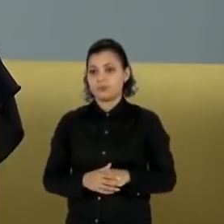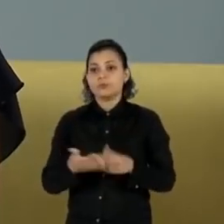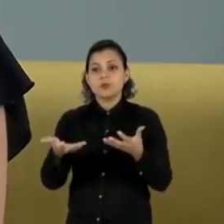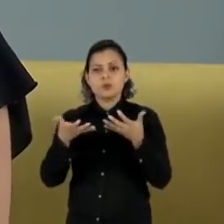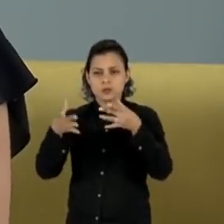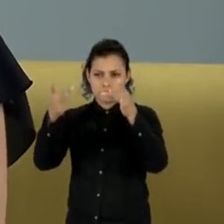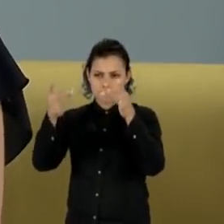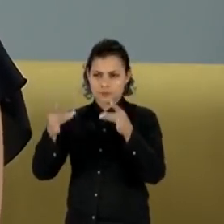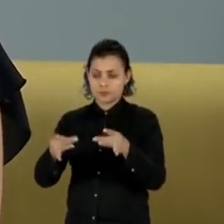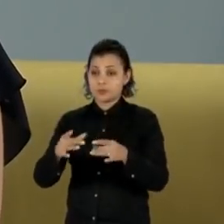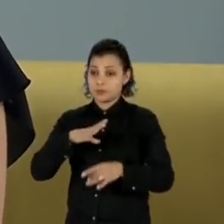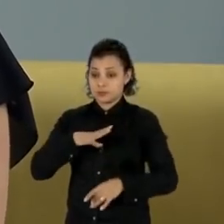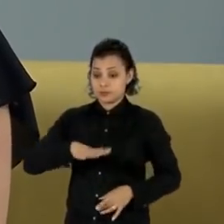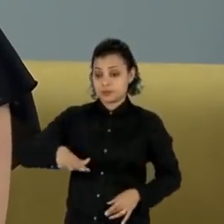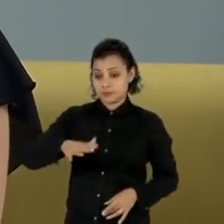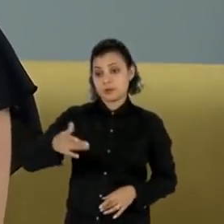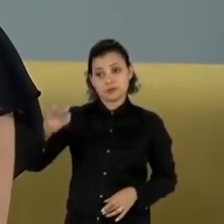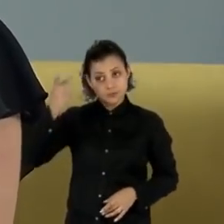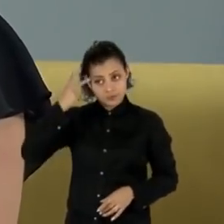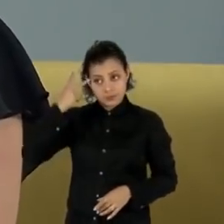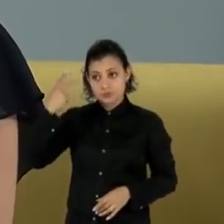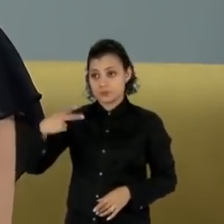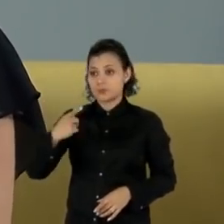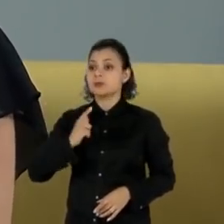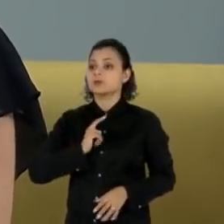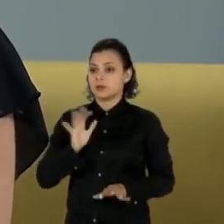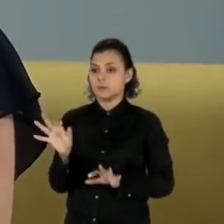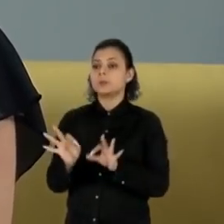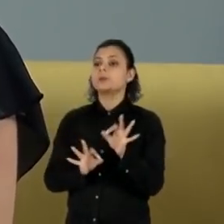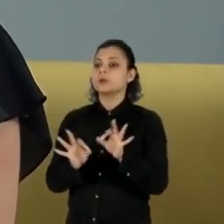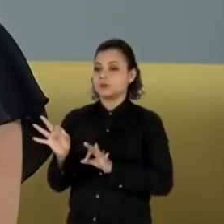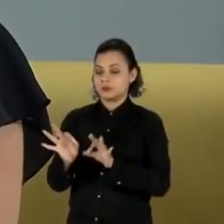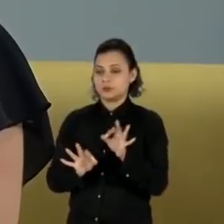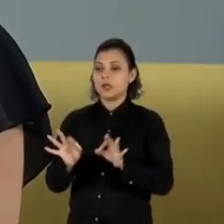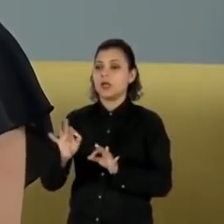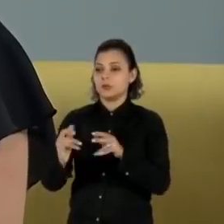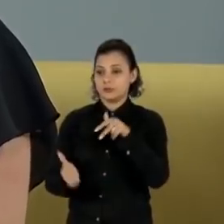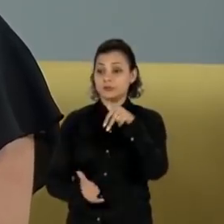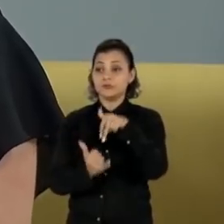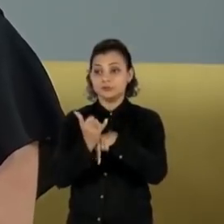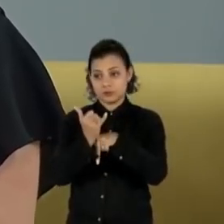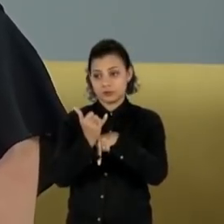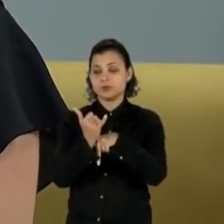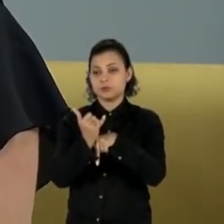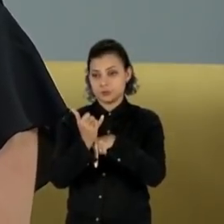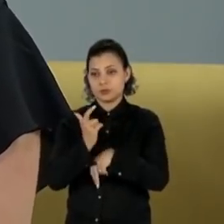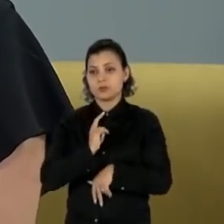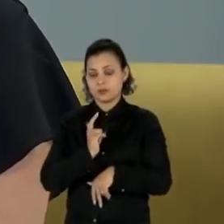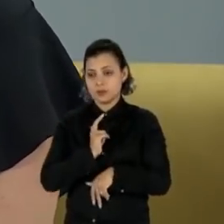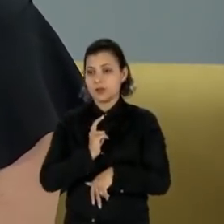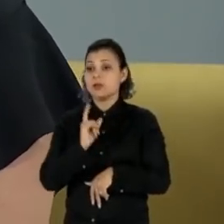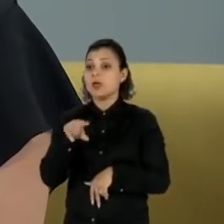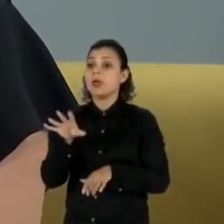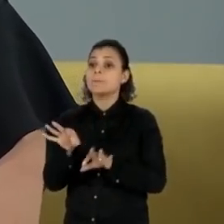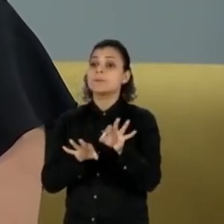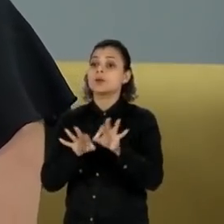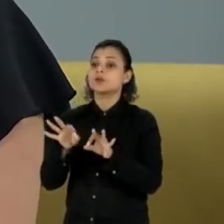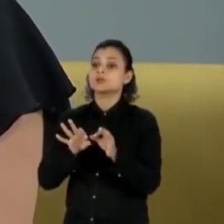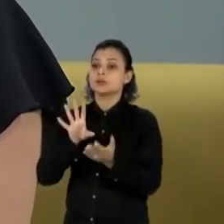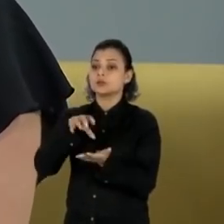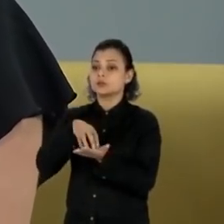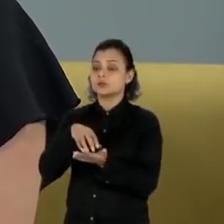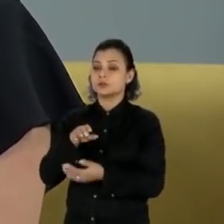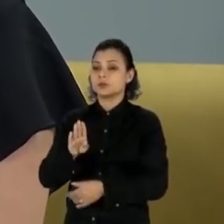gostaria só de destacar aqui na cidade de são paulo existe um programa de atendimento às vítimas de violência sexual que é o programa